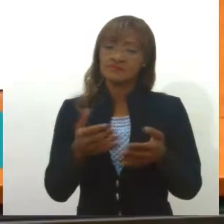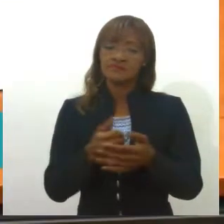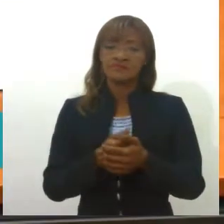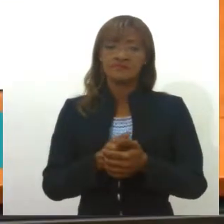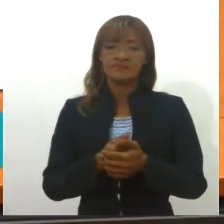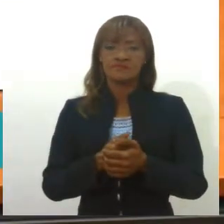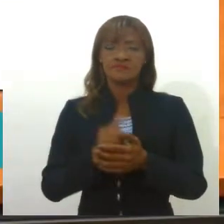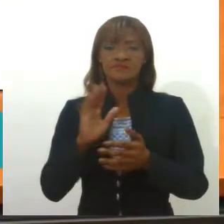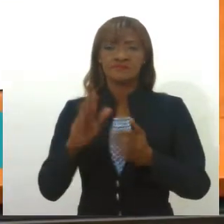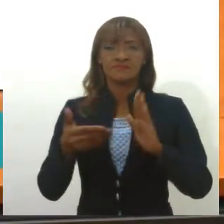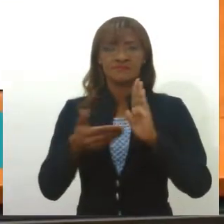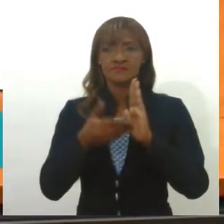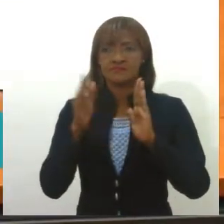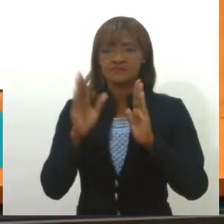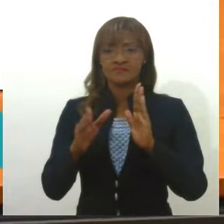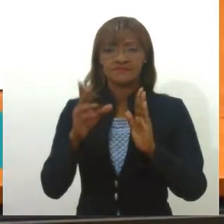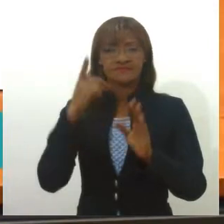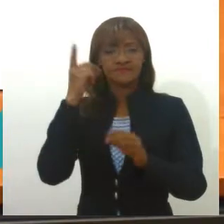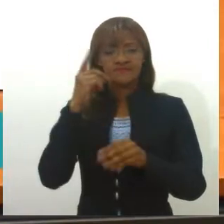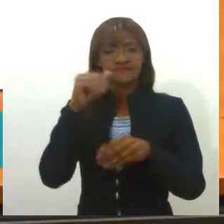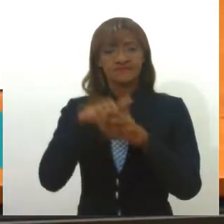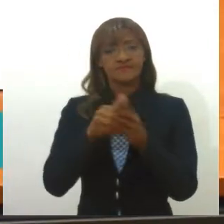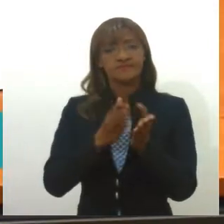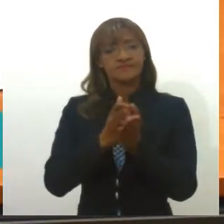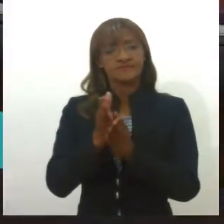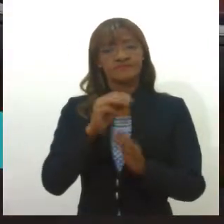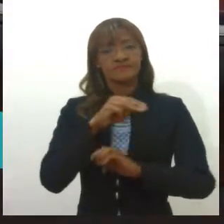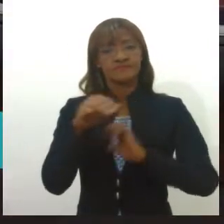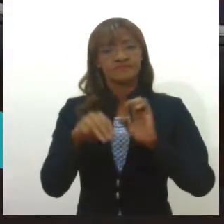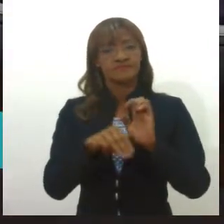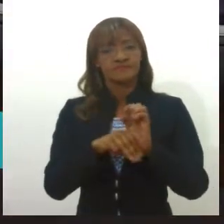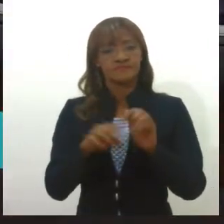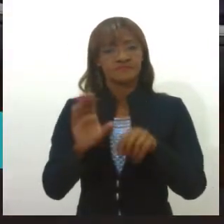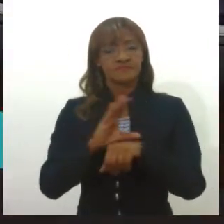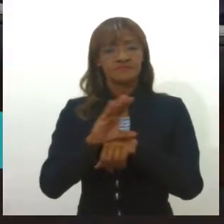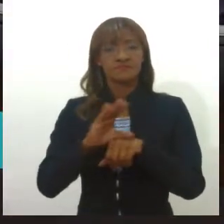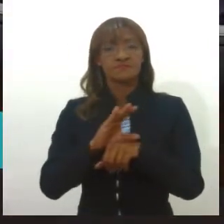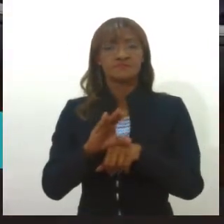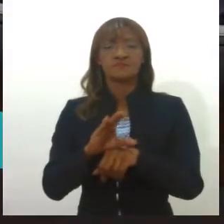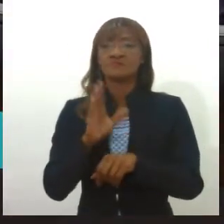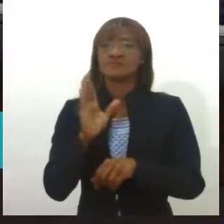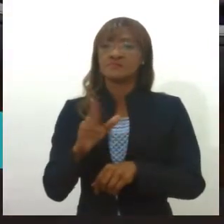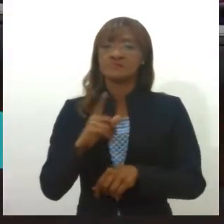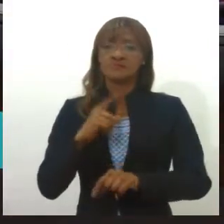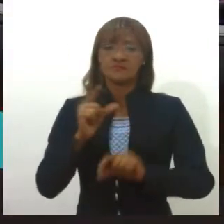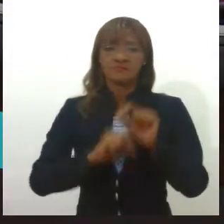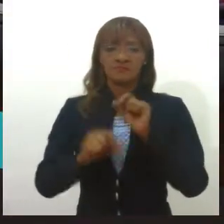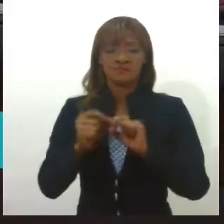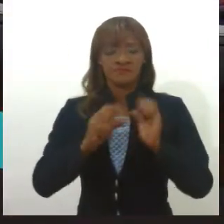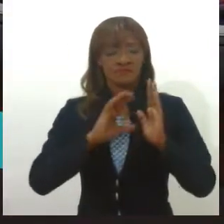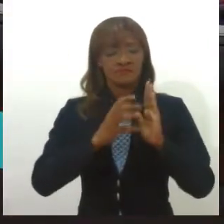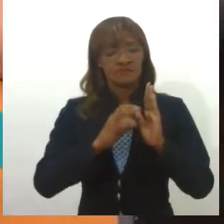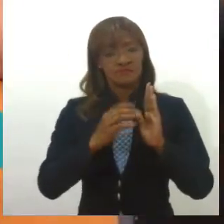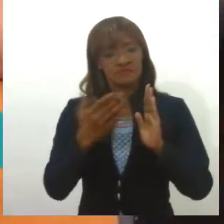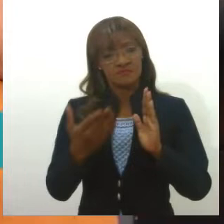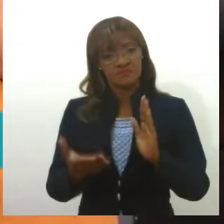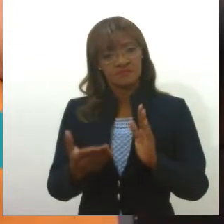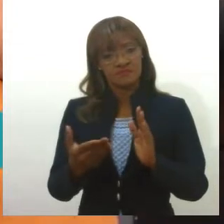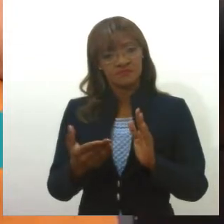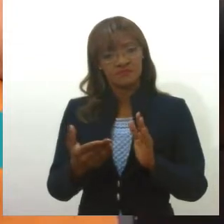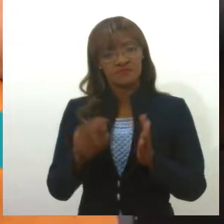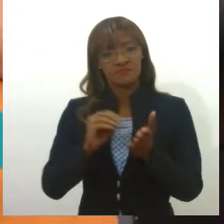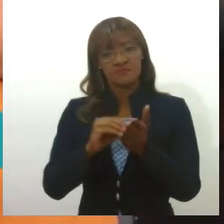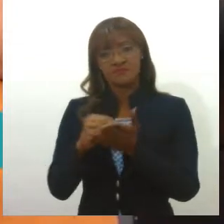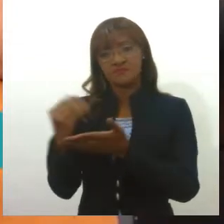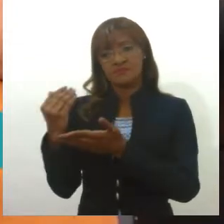Câmara aprovou o texto básico de uma proposta de emenda à Constituição que isenta de punição os partidos que deixaram de aplicar esse